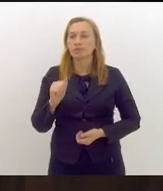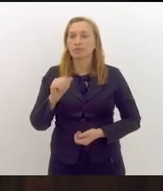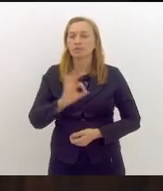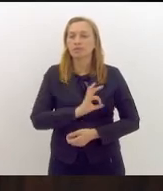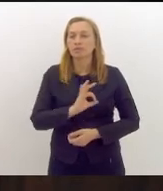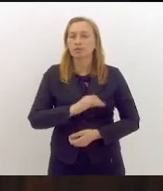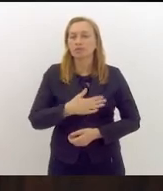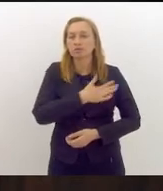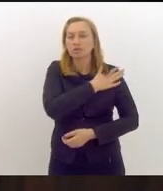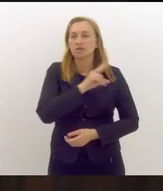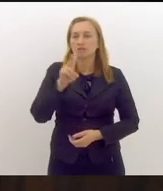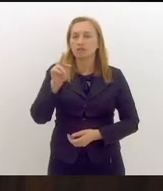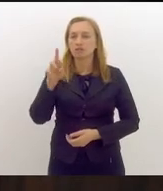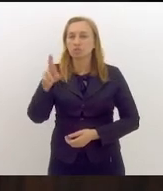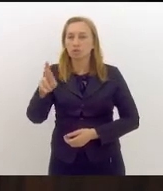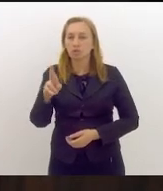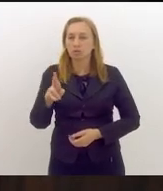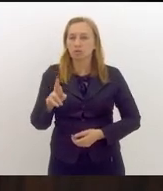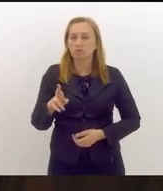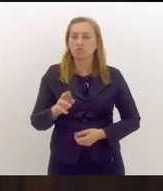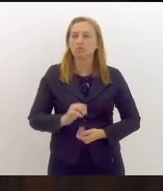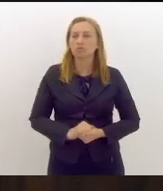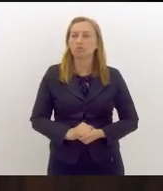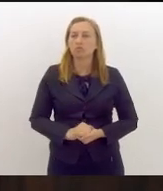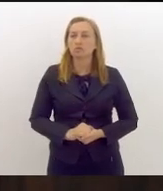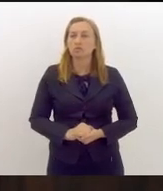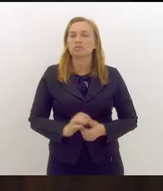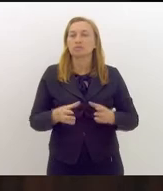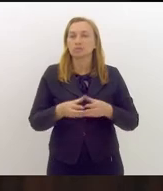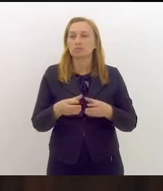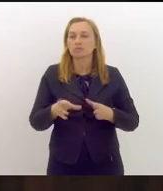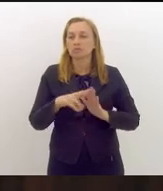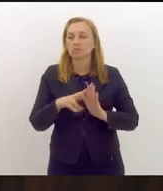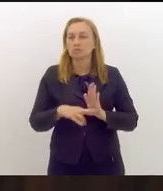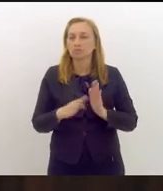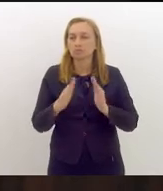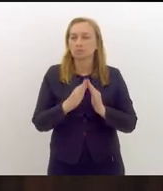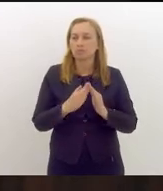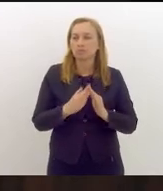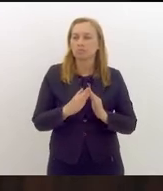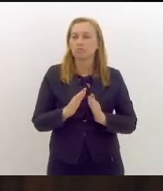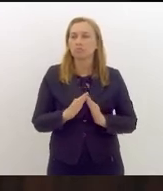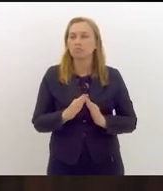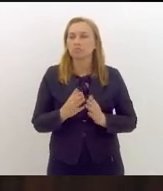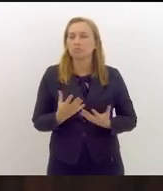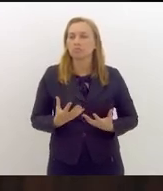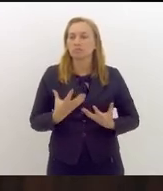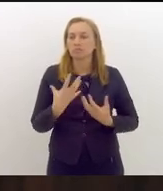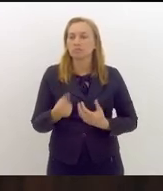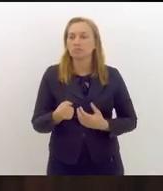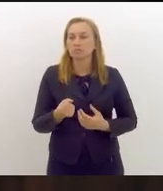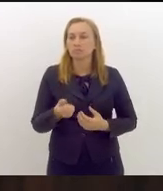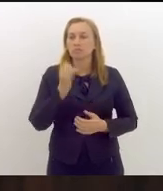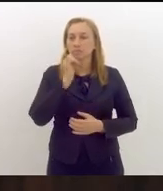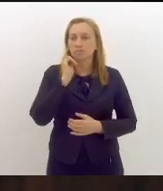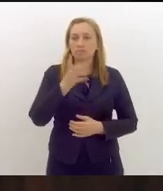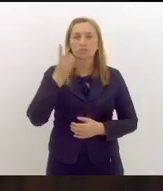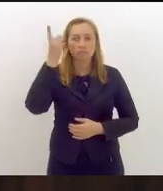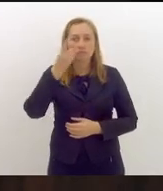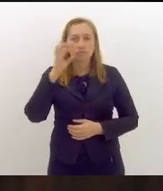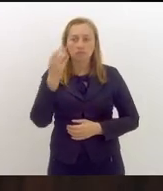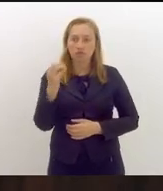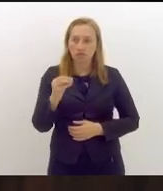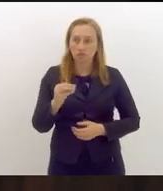Victor Hugo Rezende Melo das Neves parecida comissão de normas internas e proposições externas favorável relator Deputado